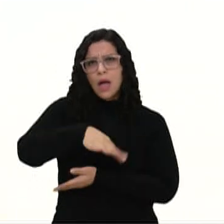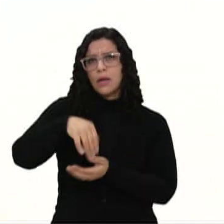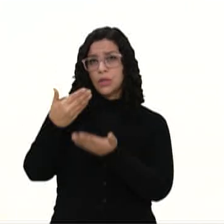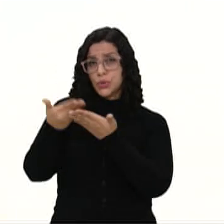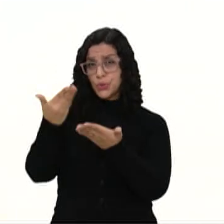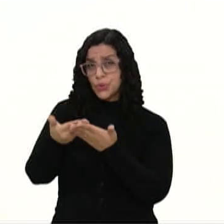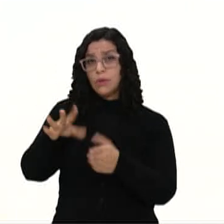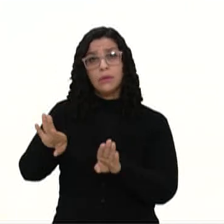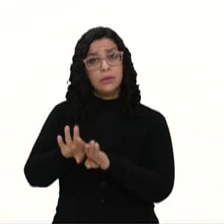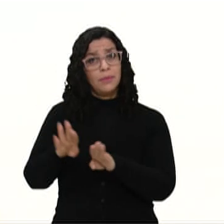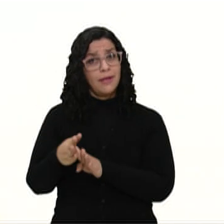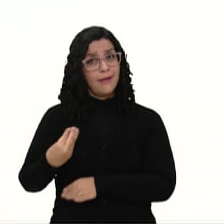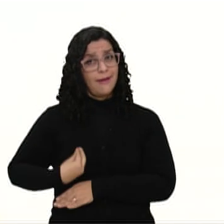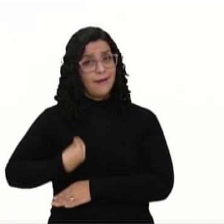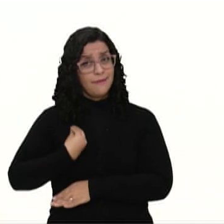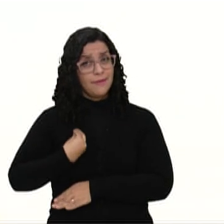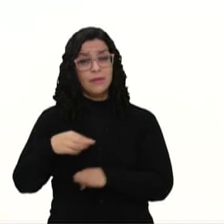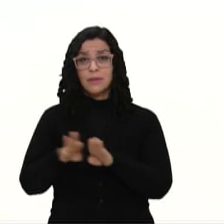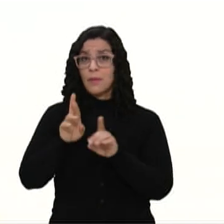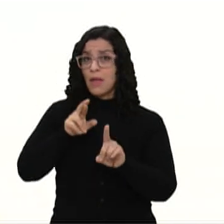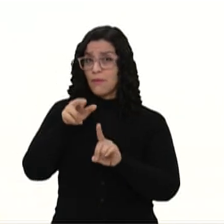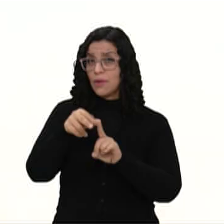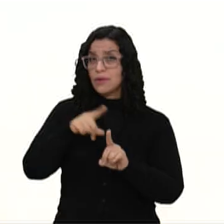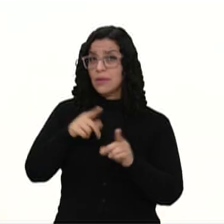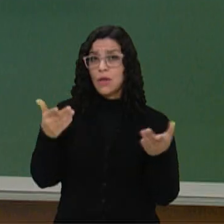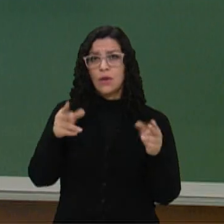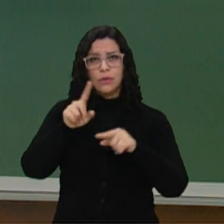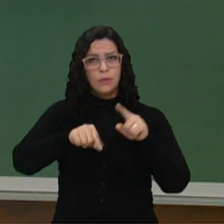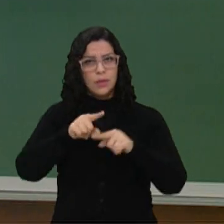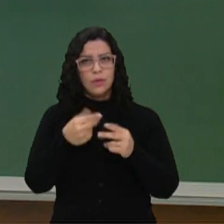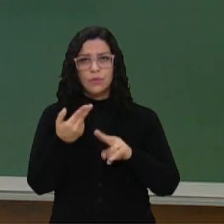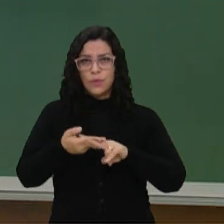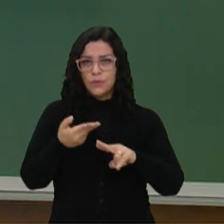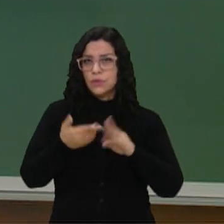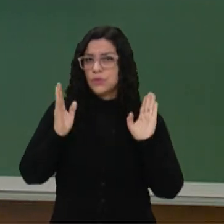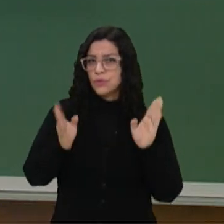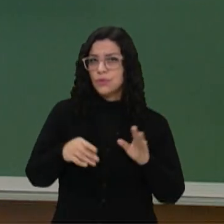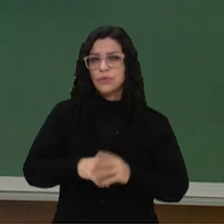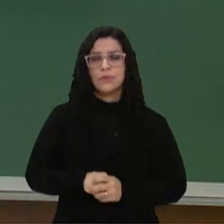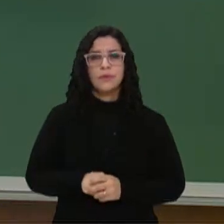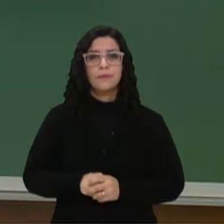vida. Temos também as referências do material utilizado.